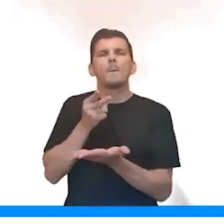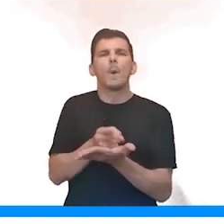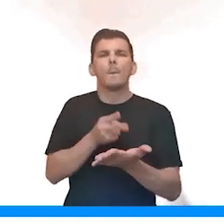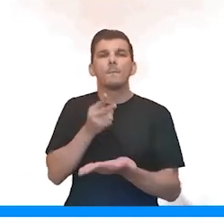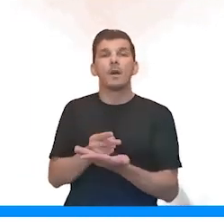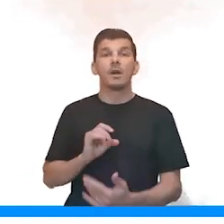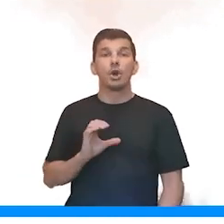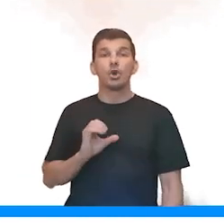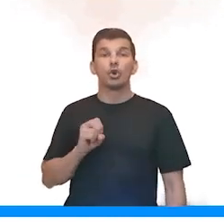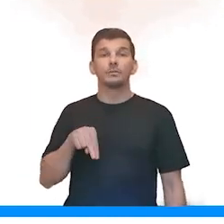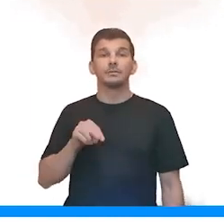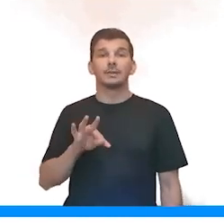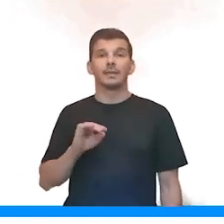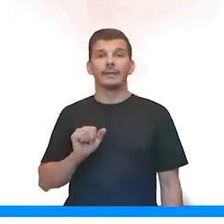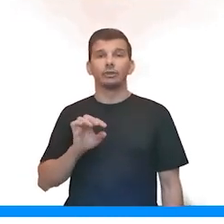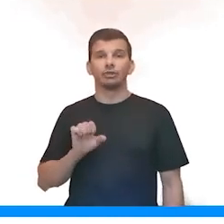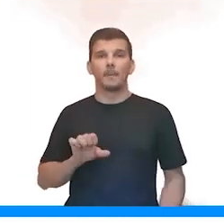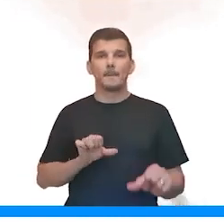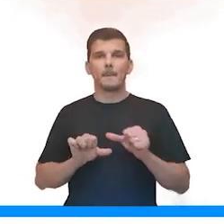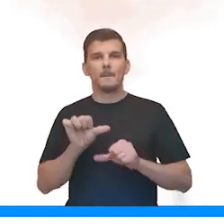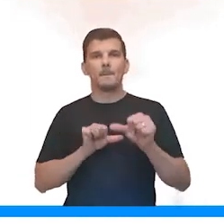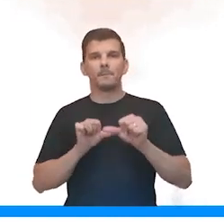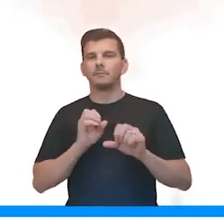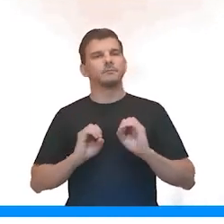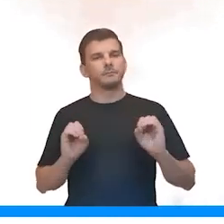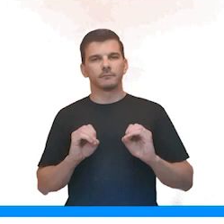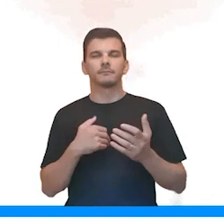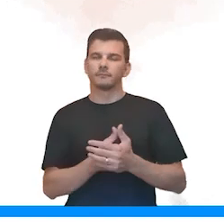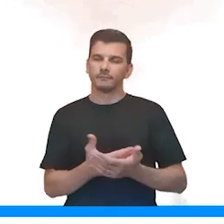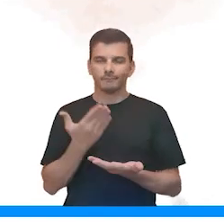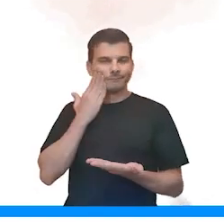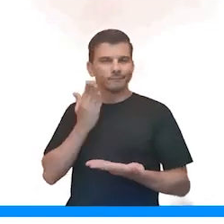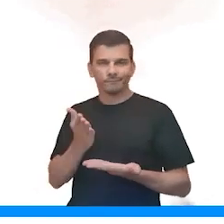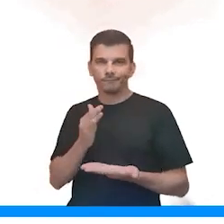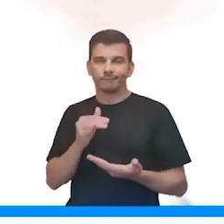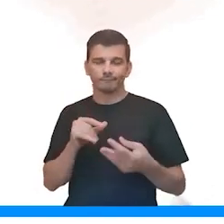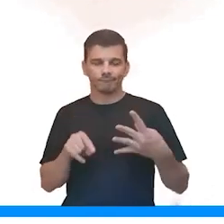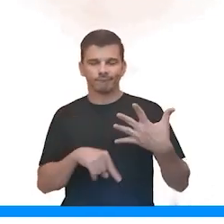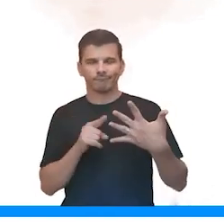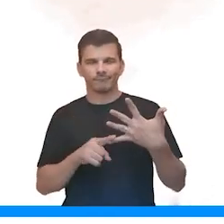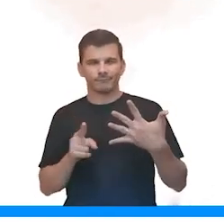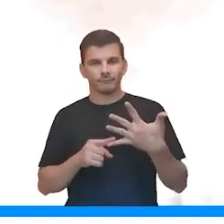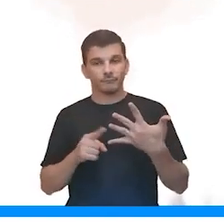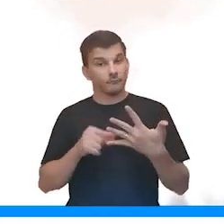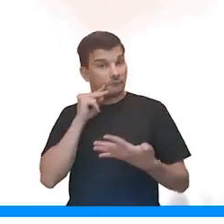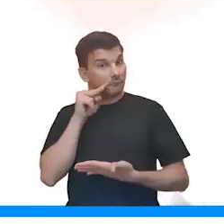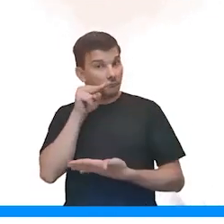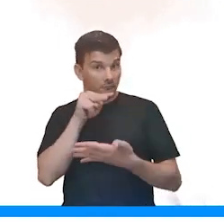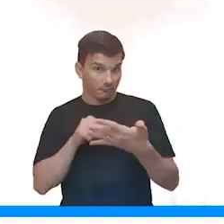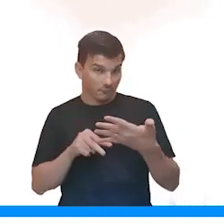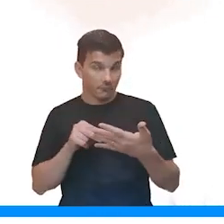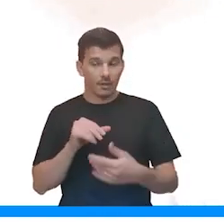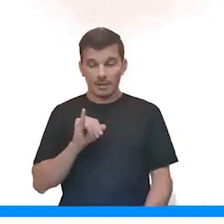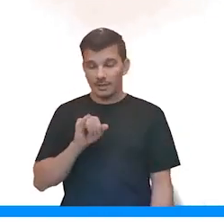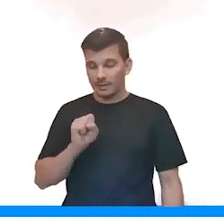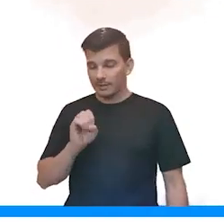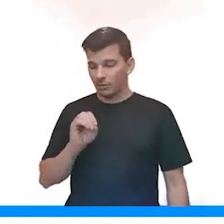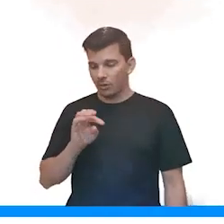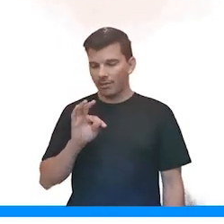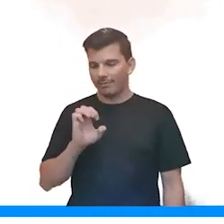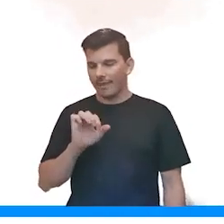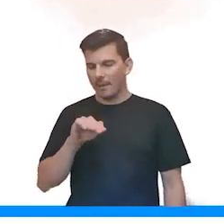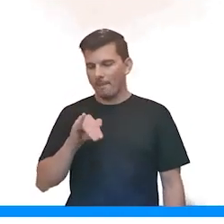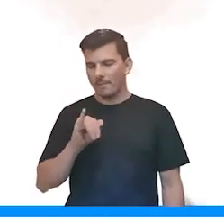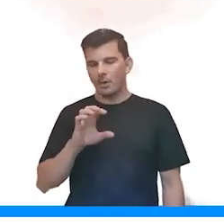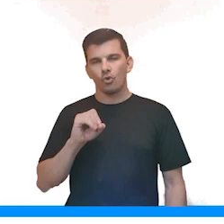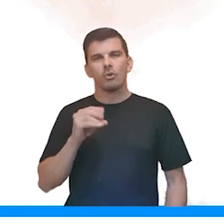iso significa constante, tá bom? Então é constante no volume, constante na temperatura. No caso aí do último tópico que estamos